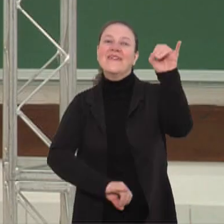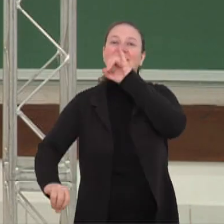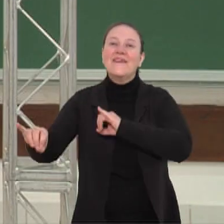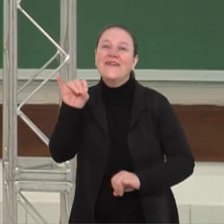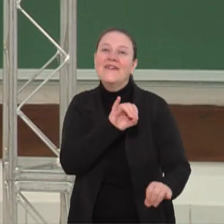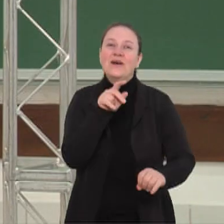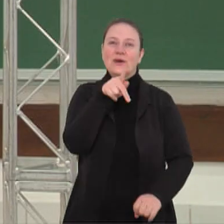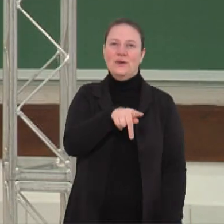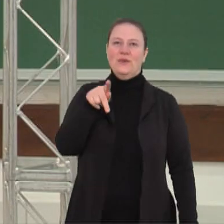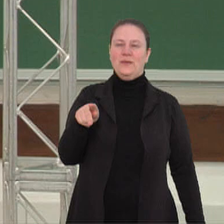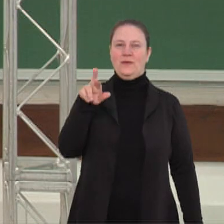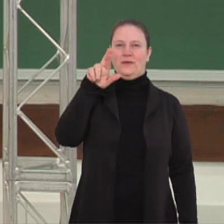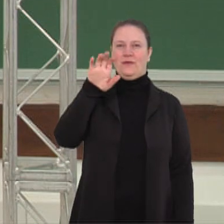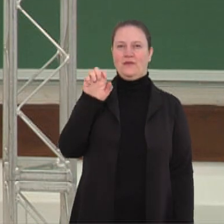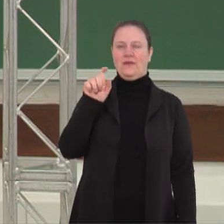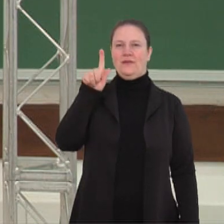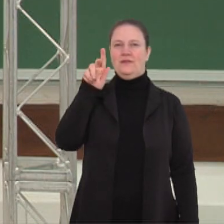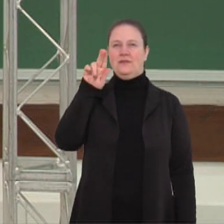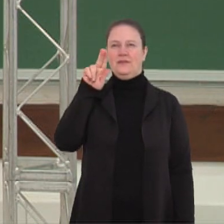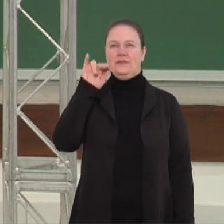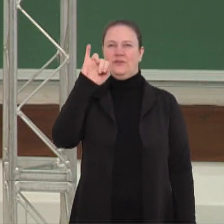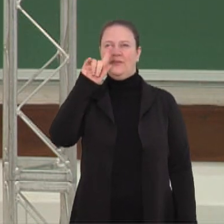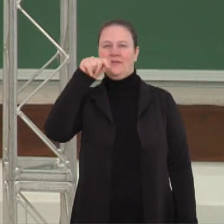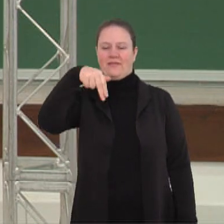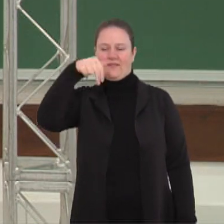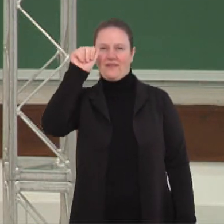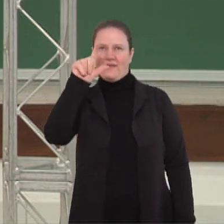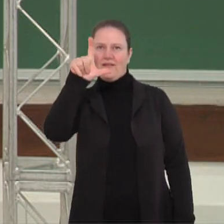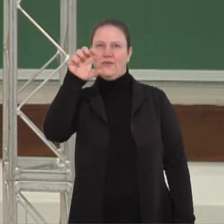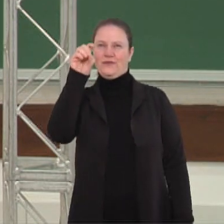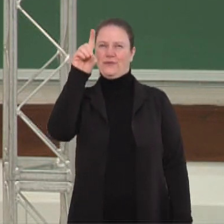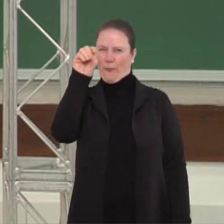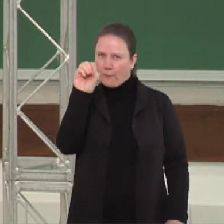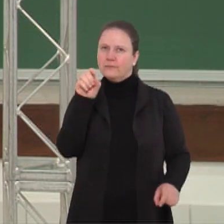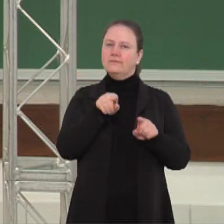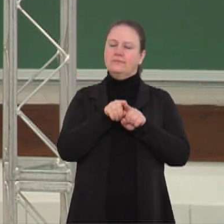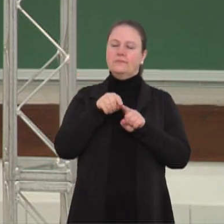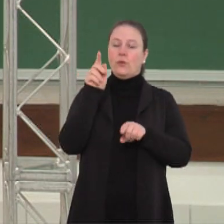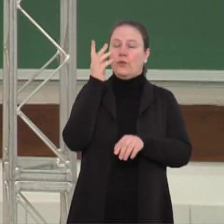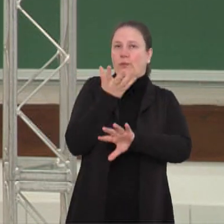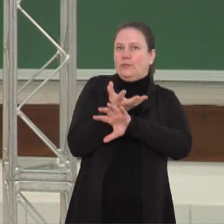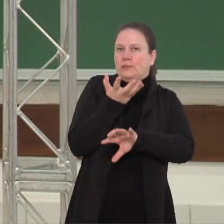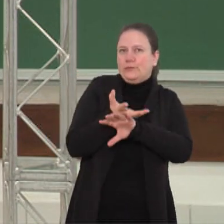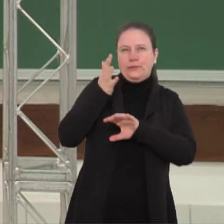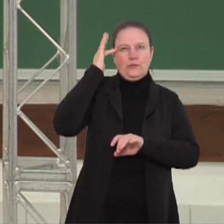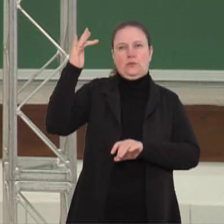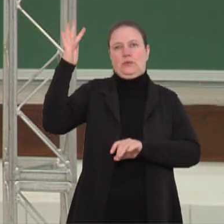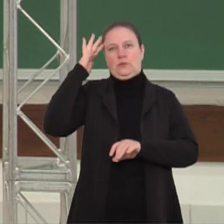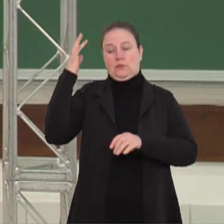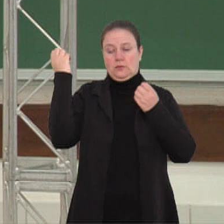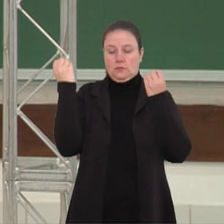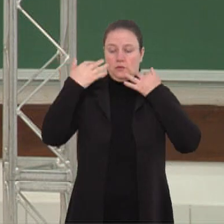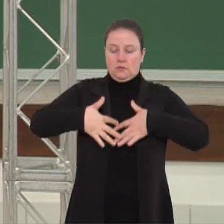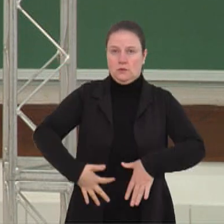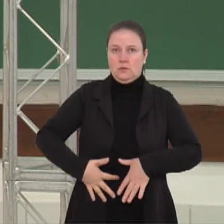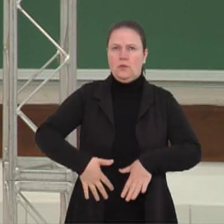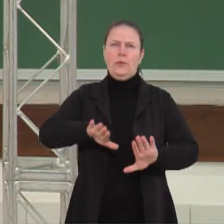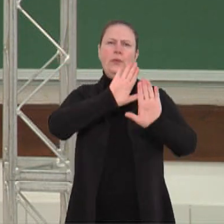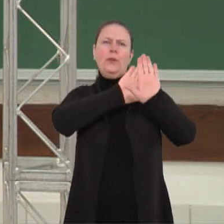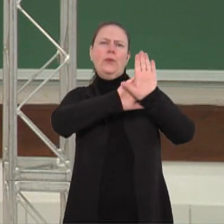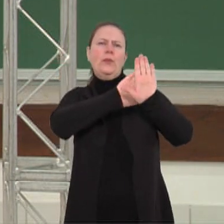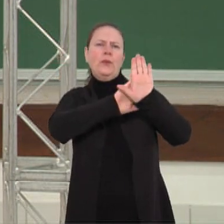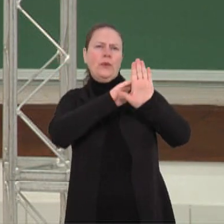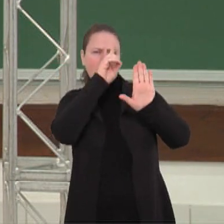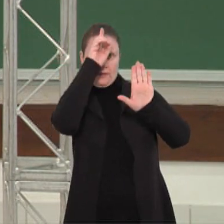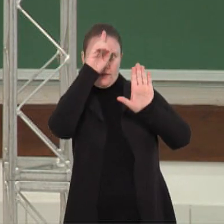Olá, sou o professor Reginaldo Polese, professor de filosofia, e hoje vou falar para vocês sobre ideologia